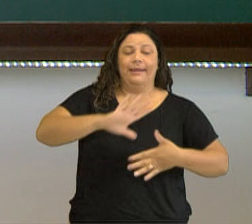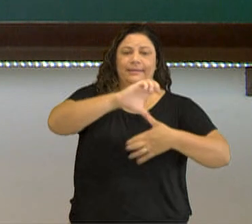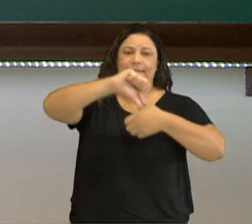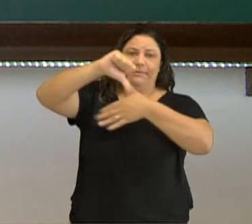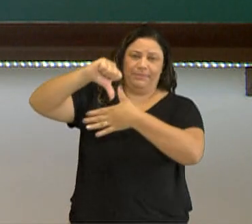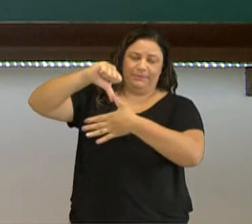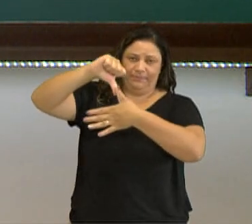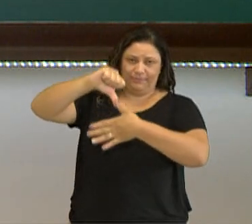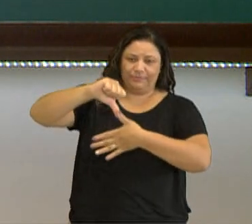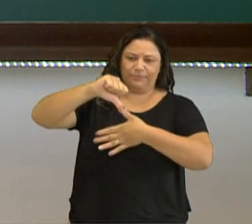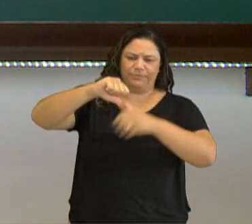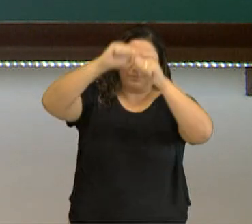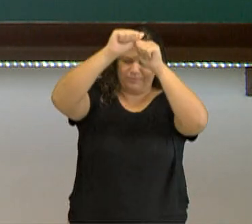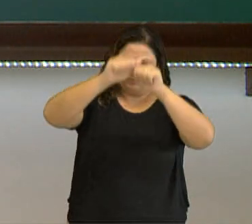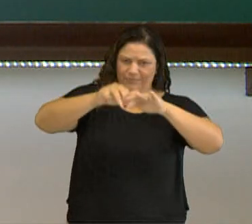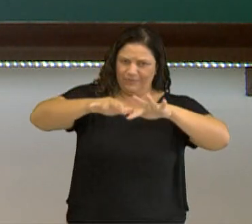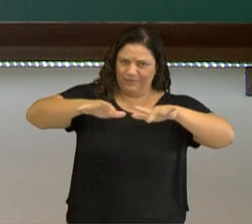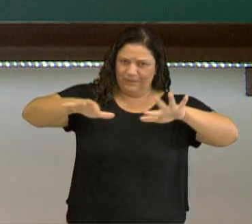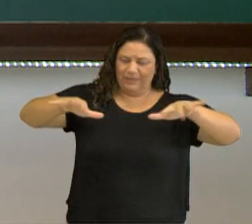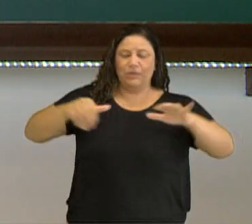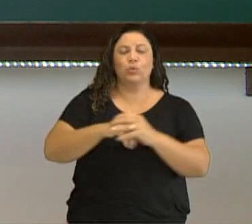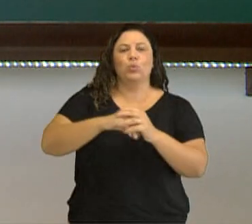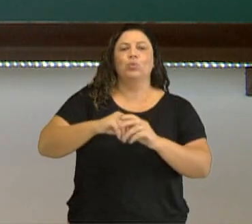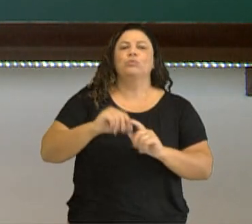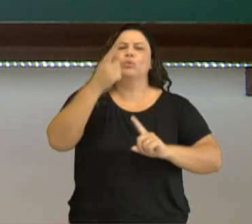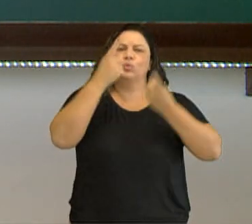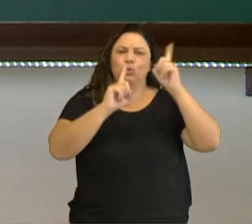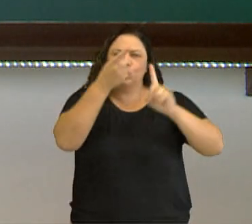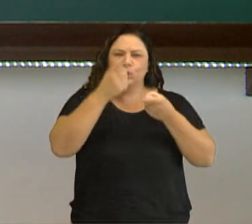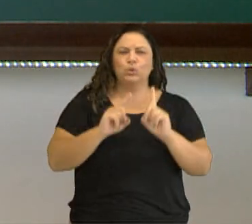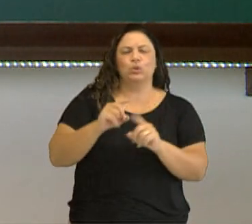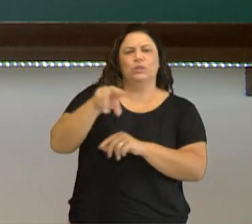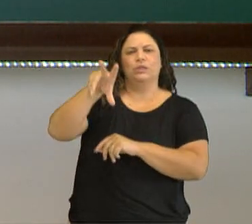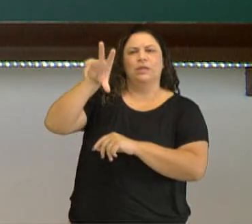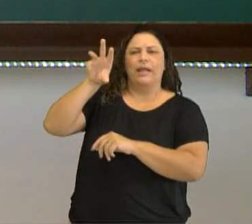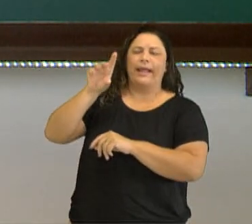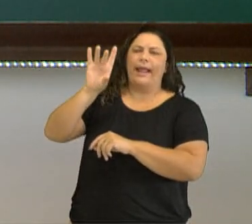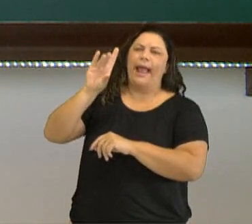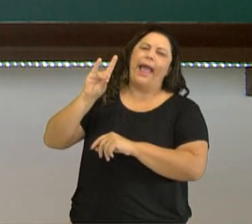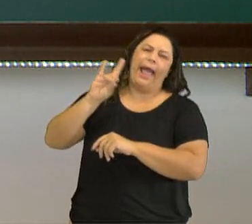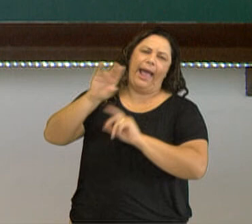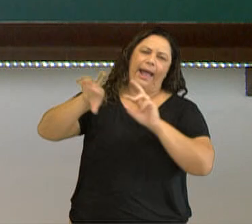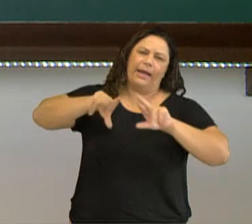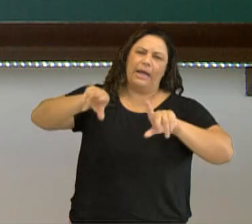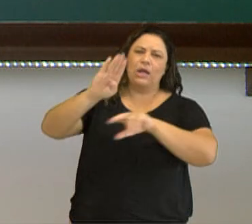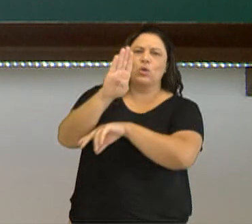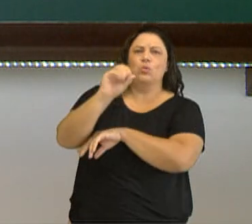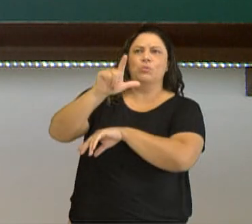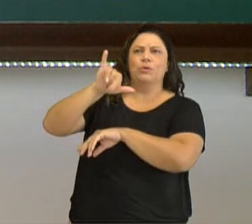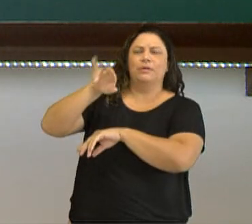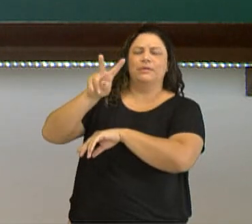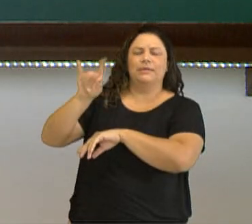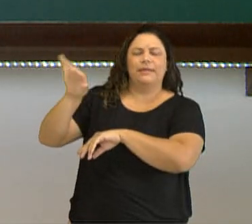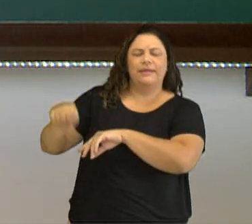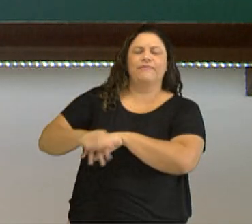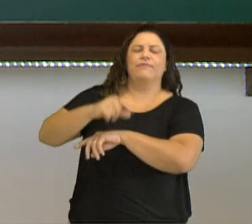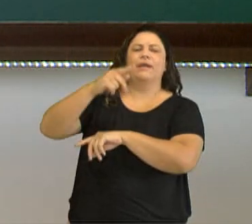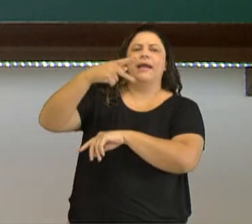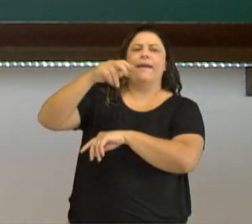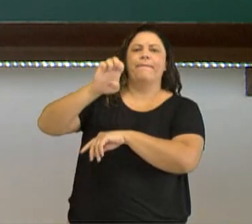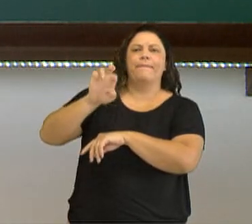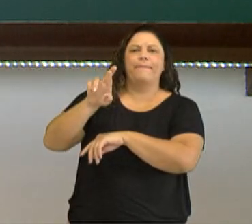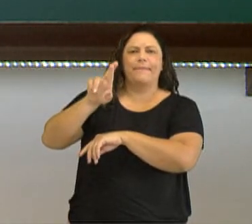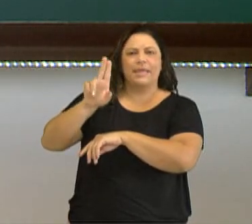vai abranger aí, né, parte do Chile, Bolívia, principalmente o Peru, né, as cidades ali que eram, né, as